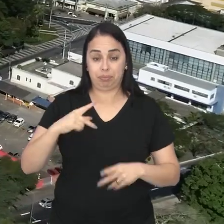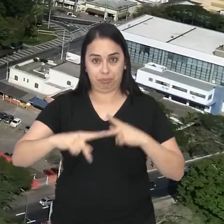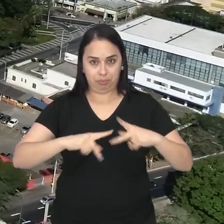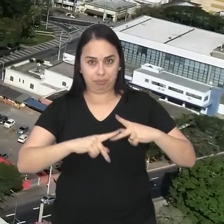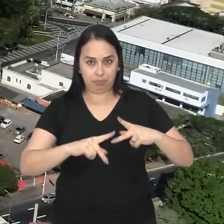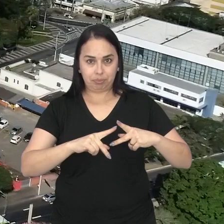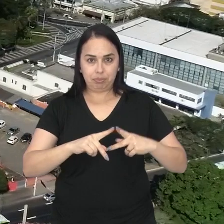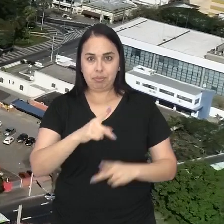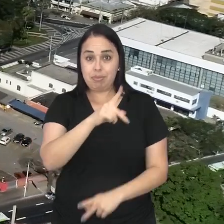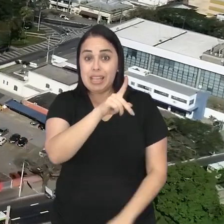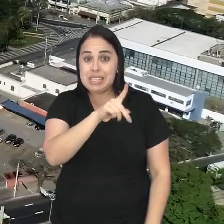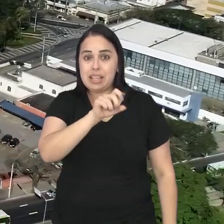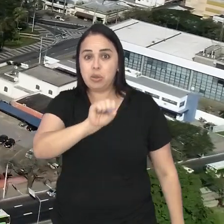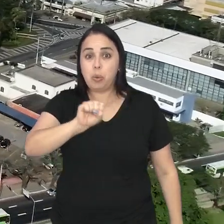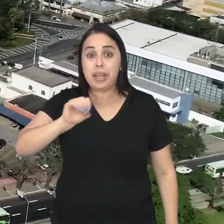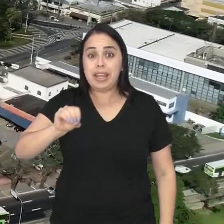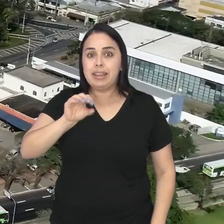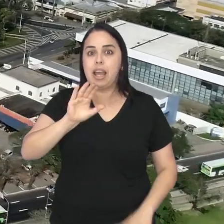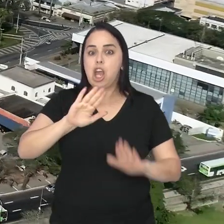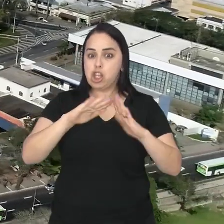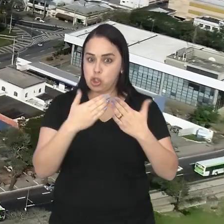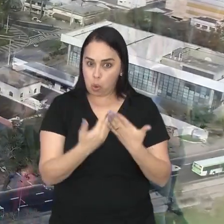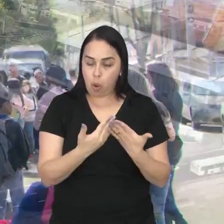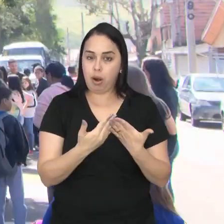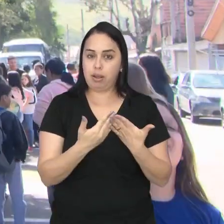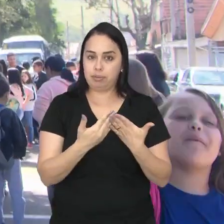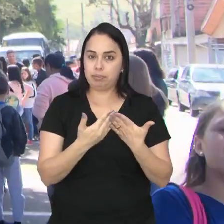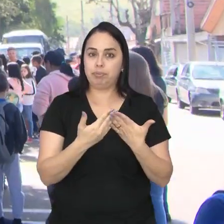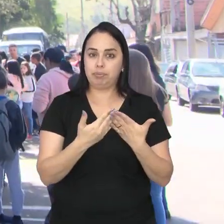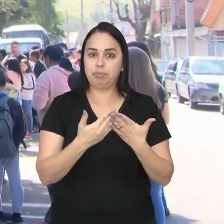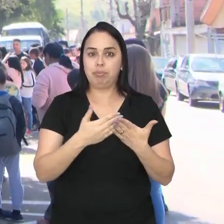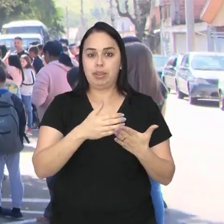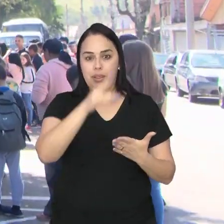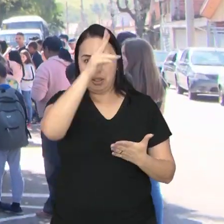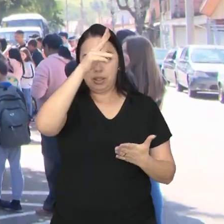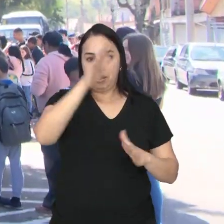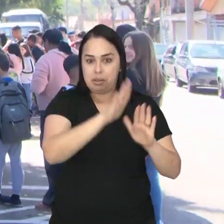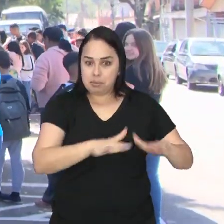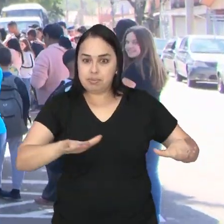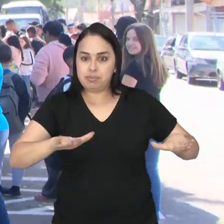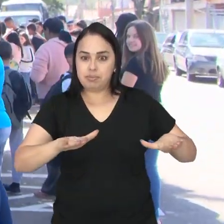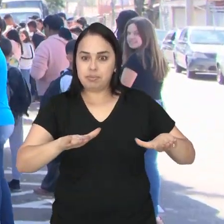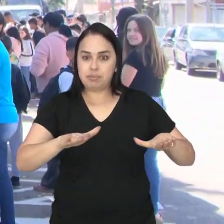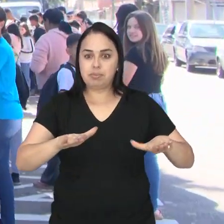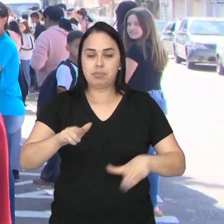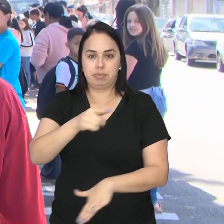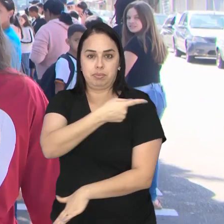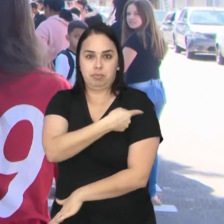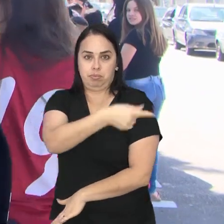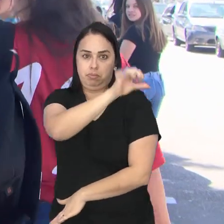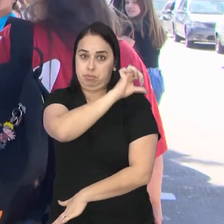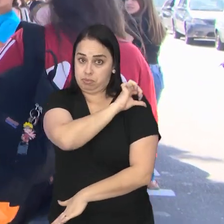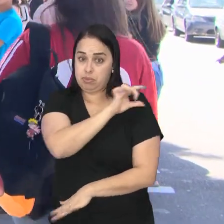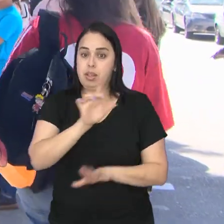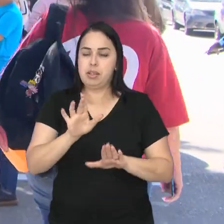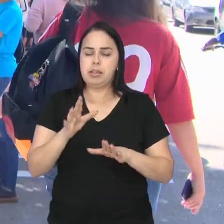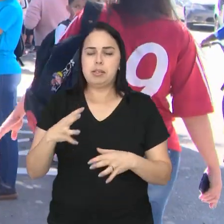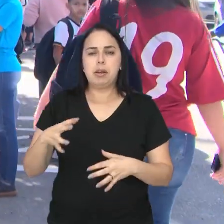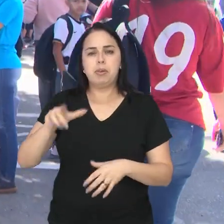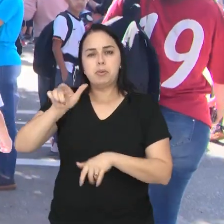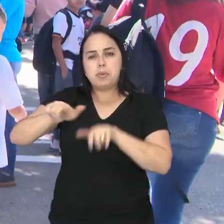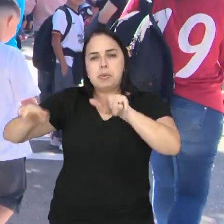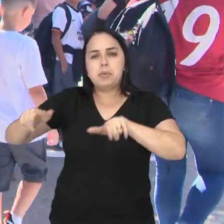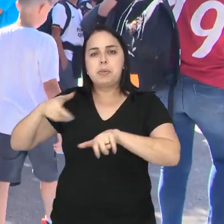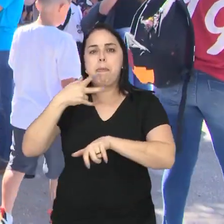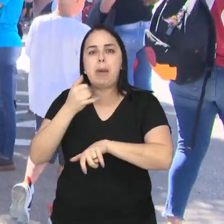São José dos Campos tem 180 escolas entre elas instituições de Ensino Infantil e Fundamental quase sempre